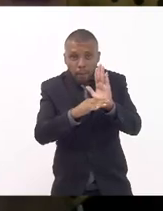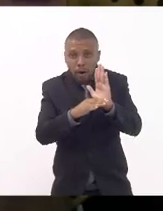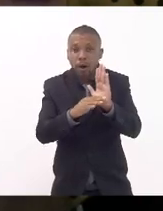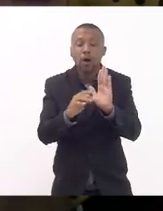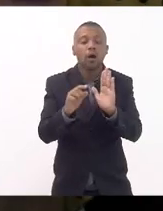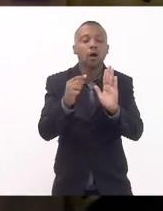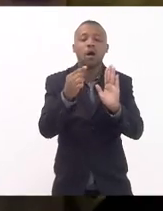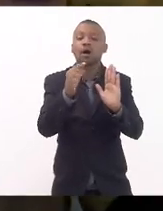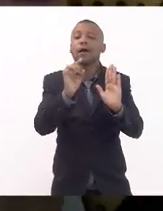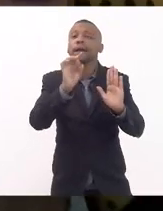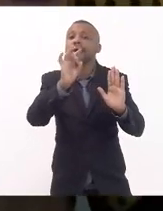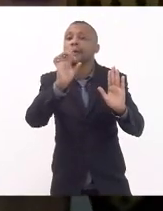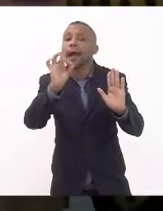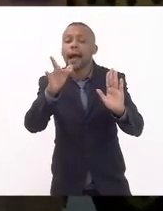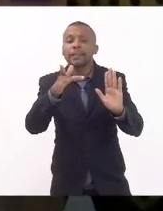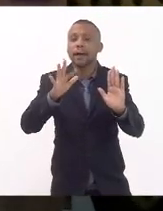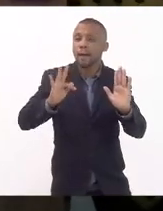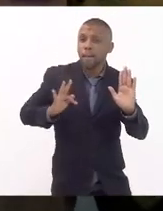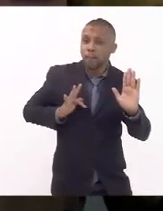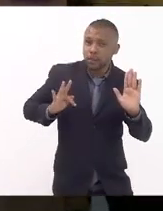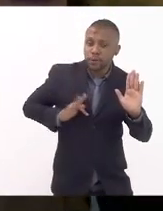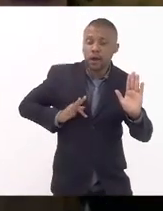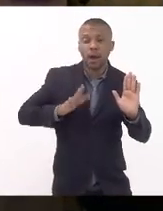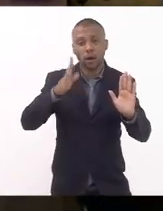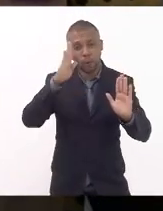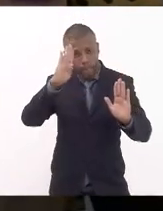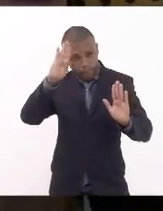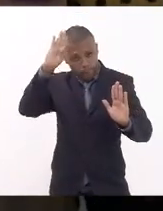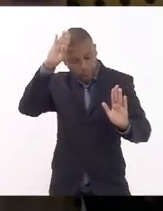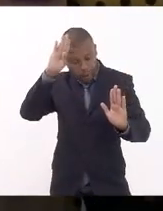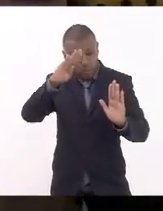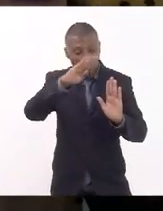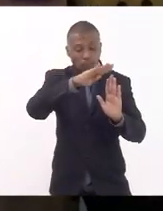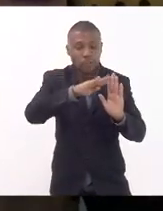cada policial, cada bombeiro militar